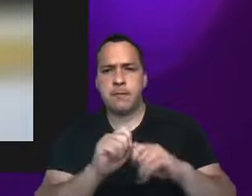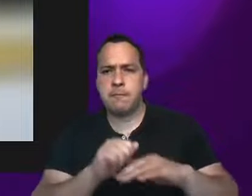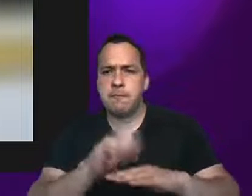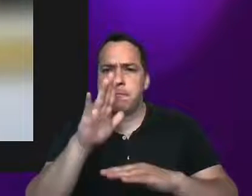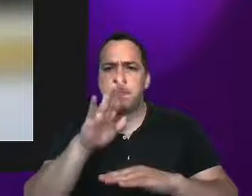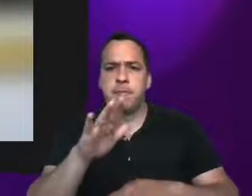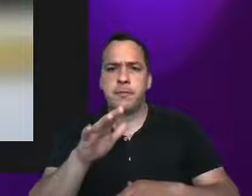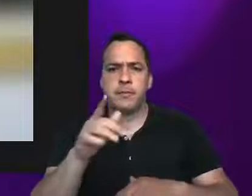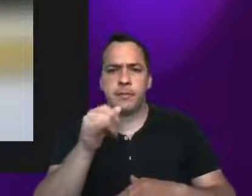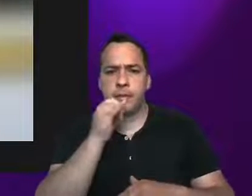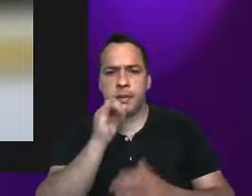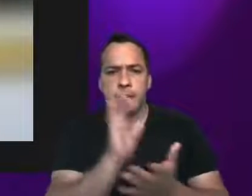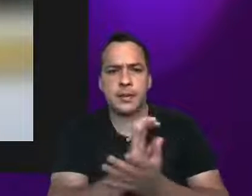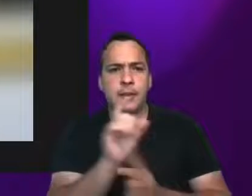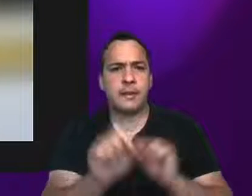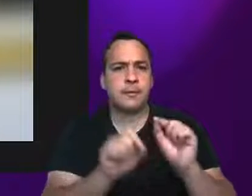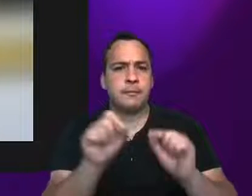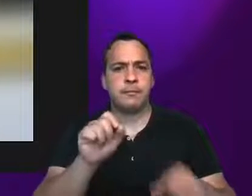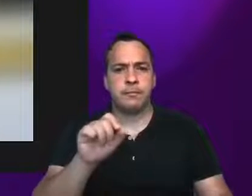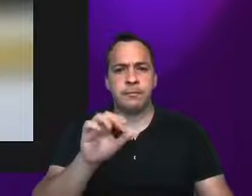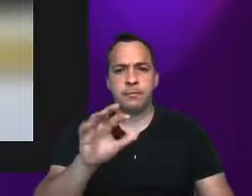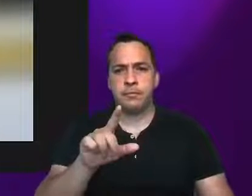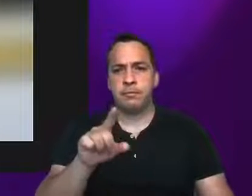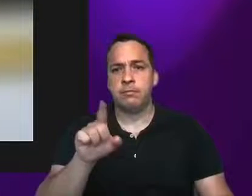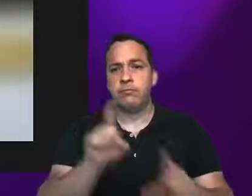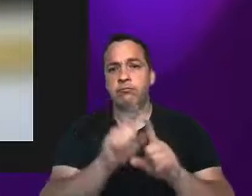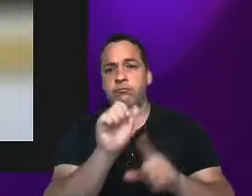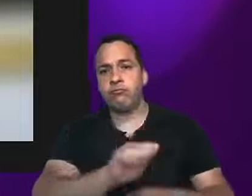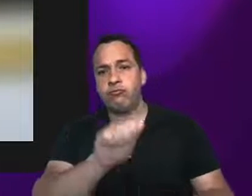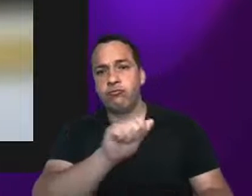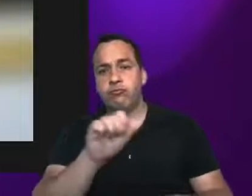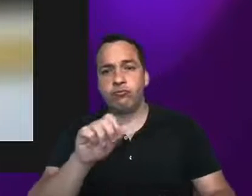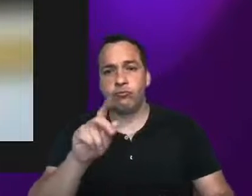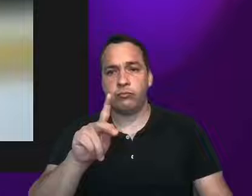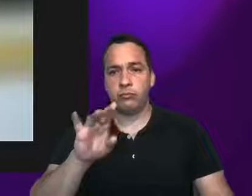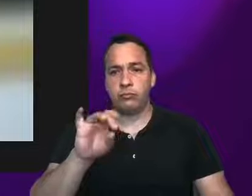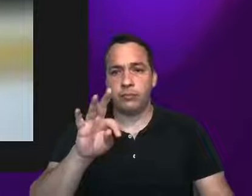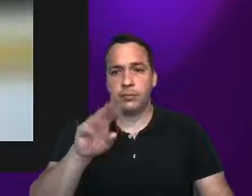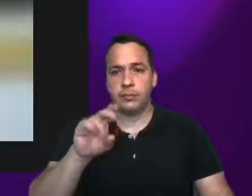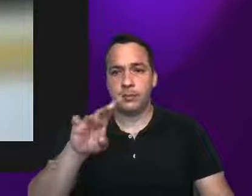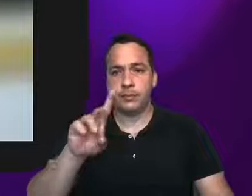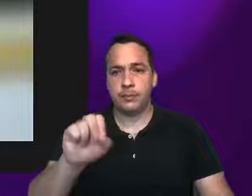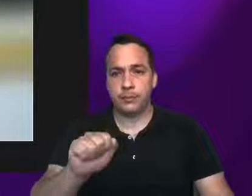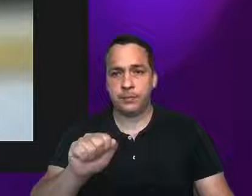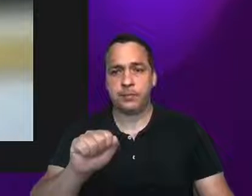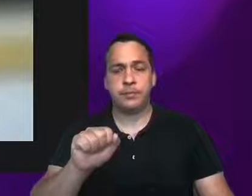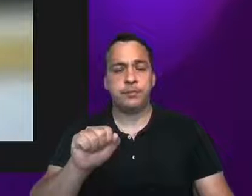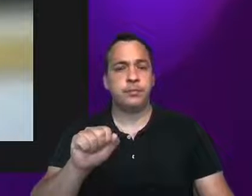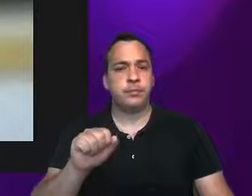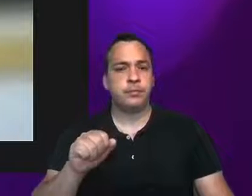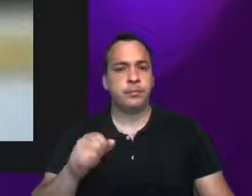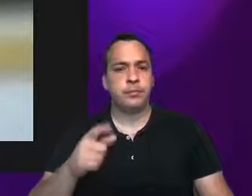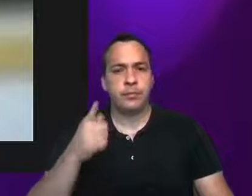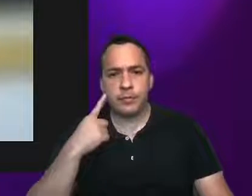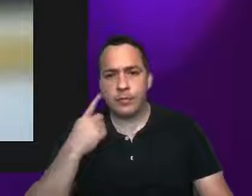associação de clortalidona, eu acho que faz um sinergismo bom, eu costumo fazer. Isso eu tenho com base